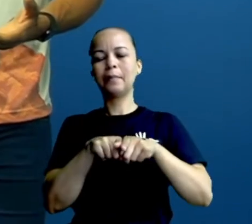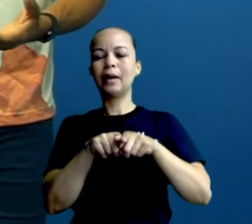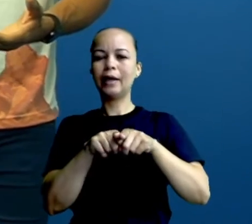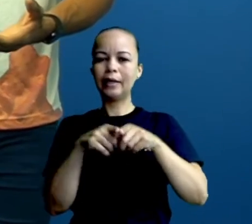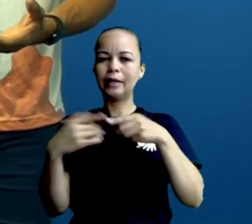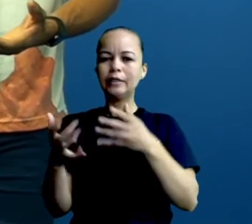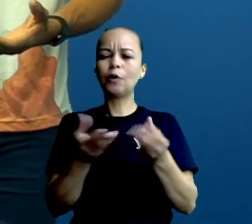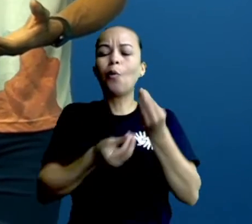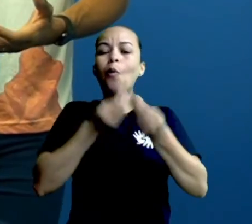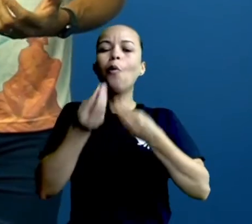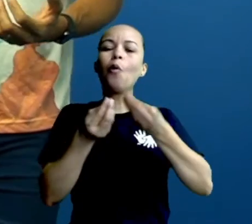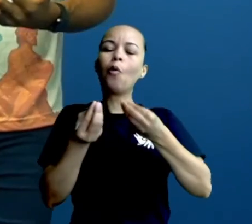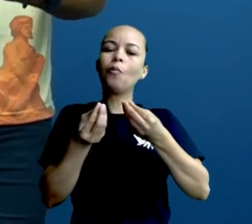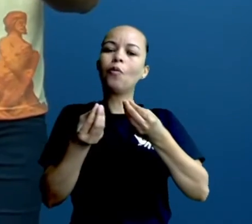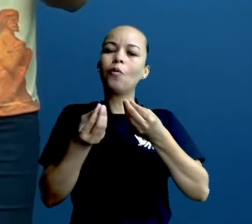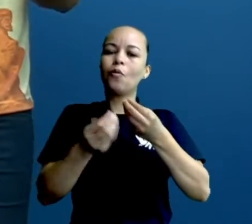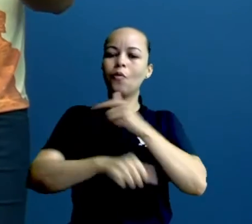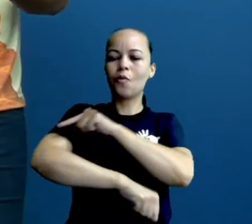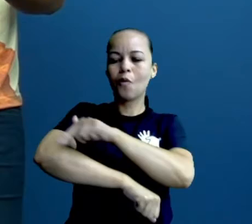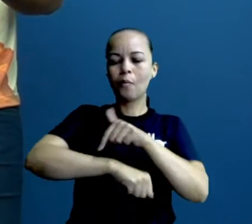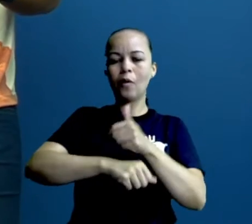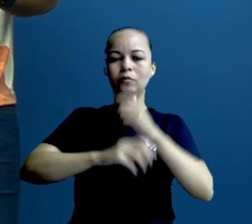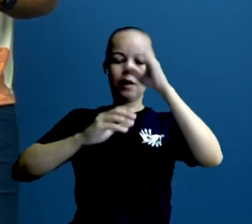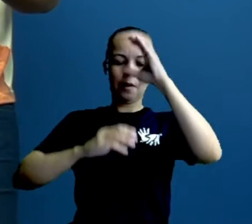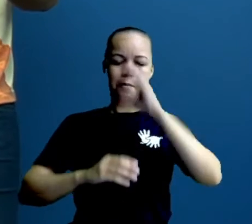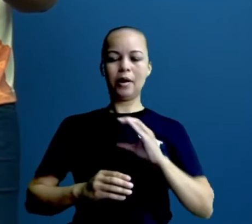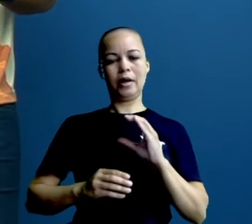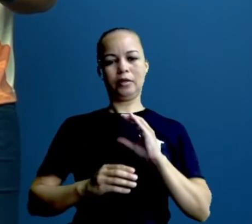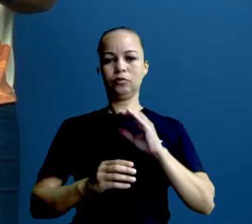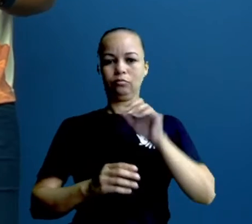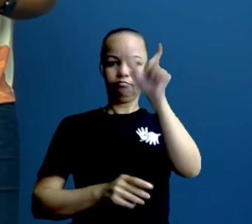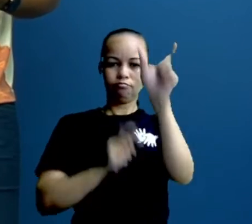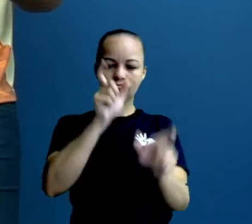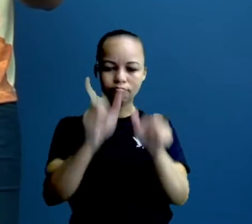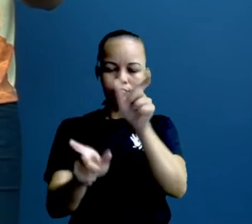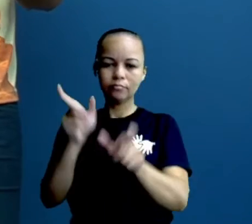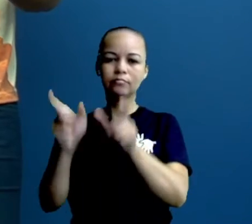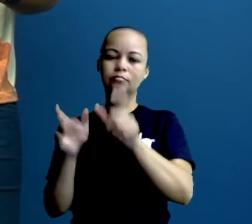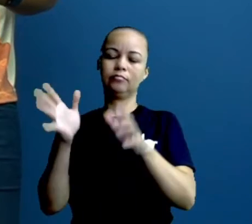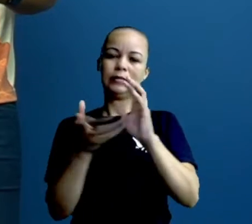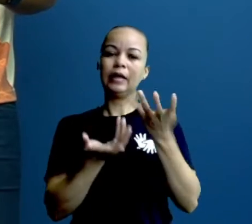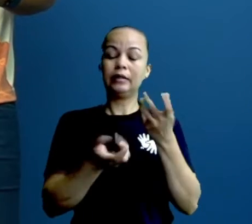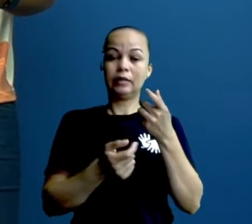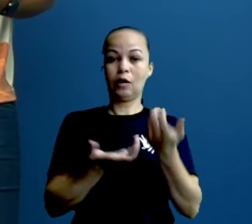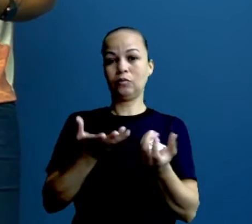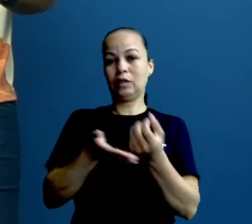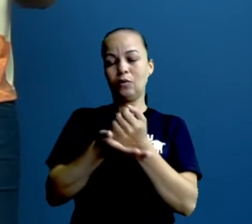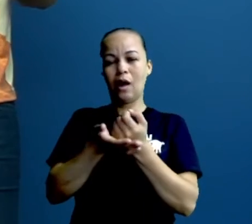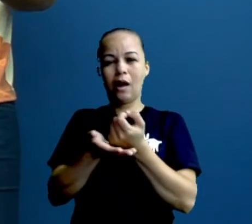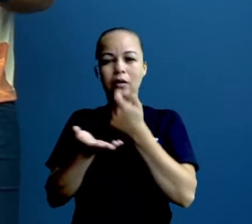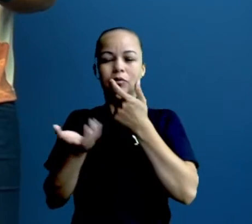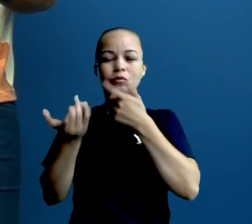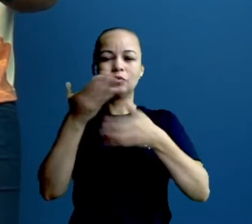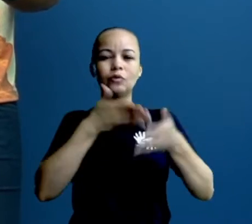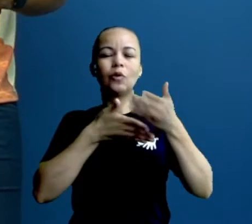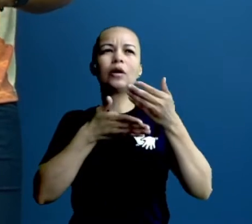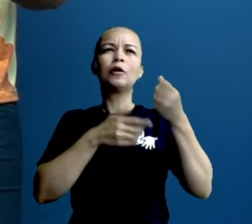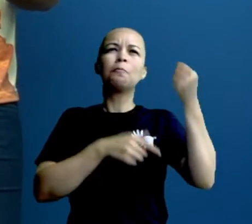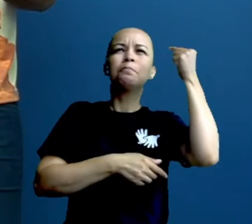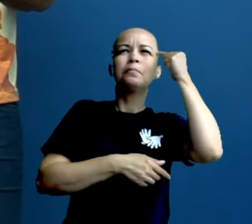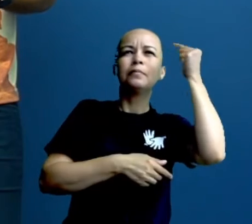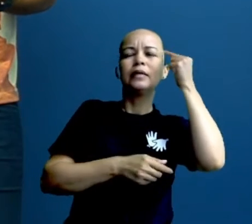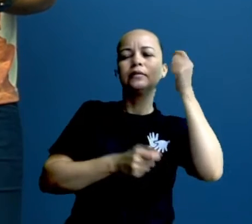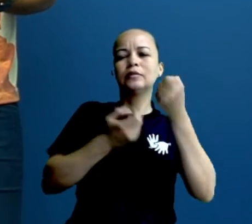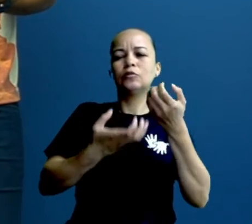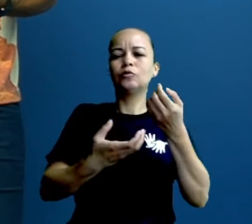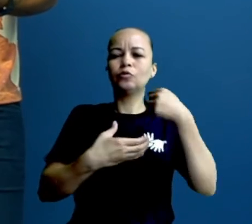do indivíduo, né? Tendo em vista que o nosso cérebro, ele controla as nossas emoções, o que pensamos, os